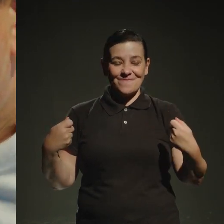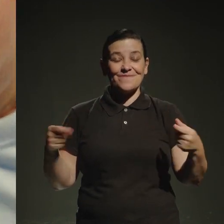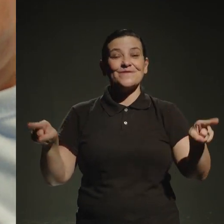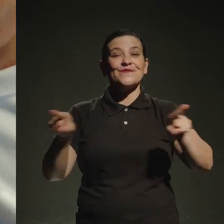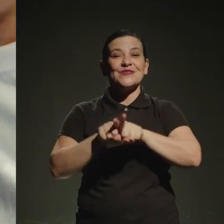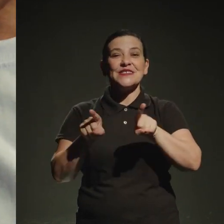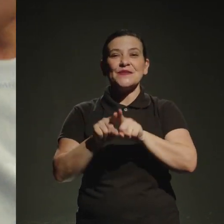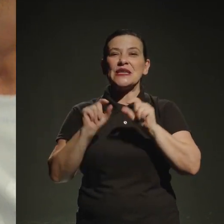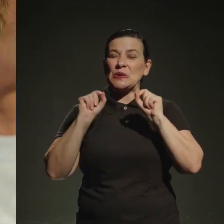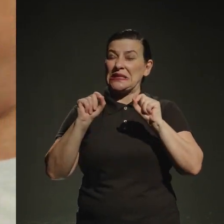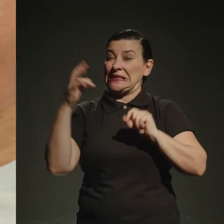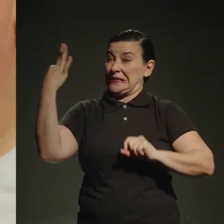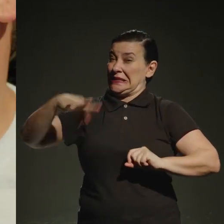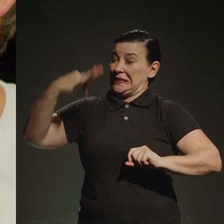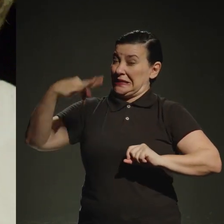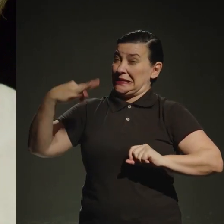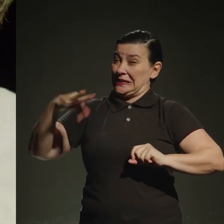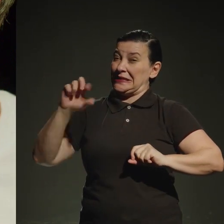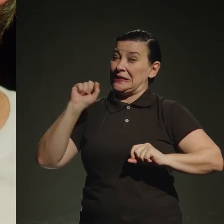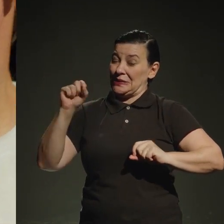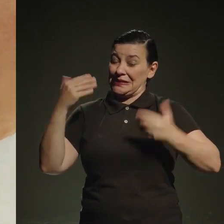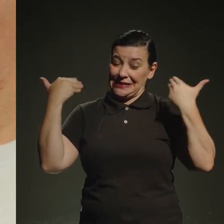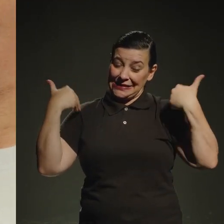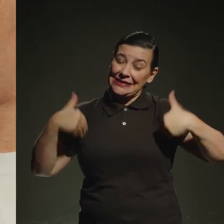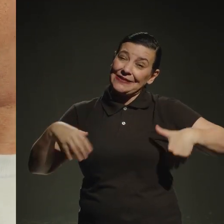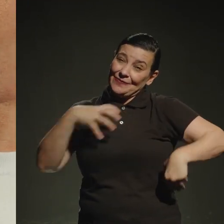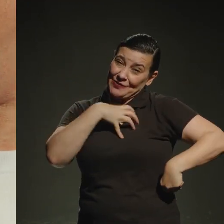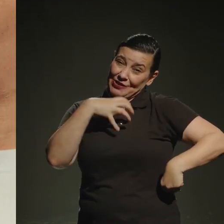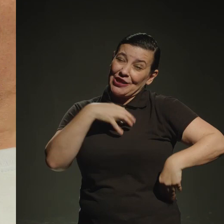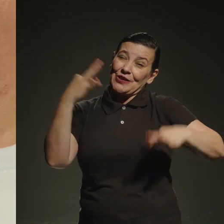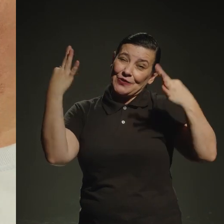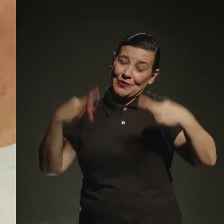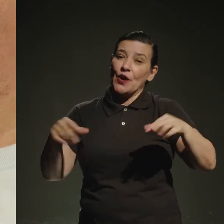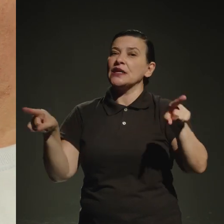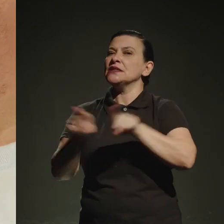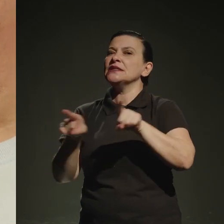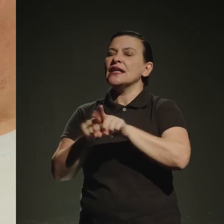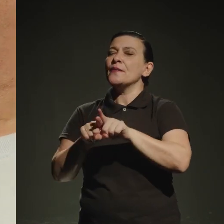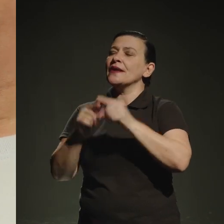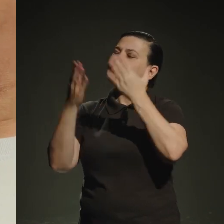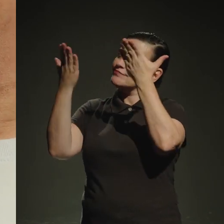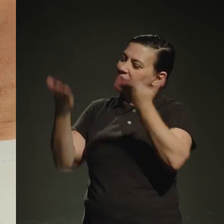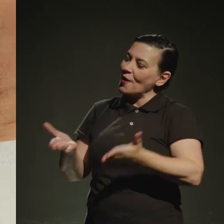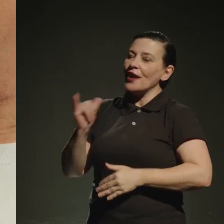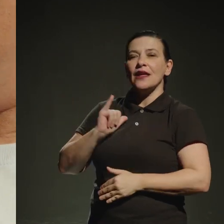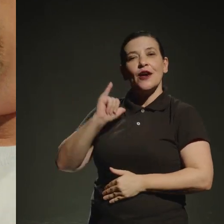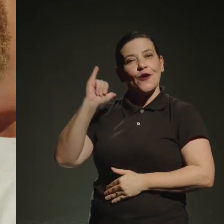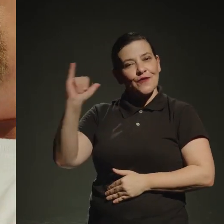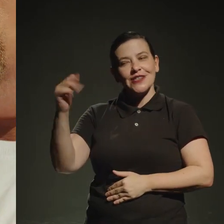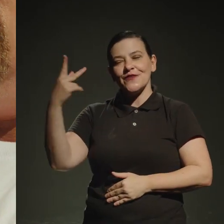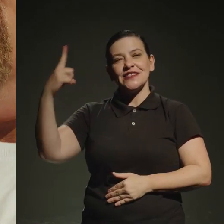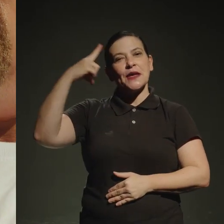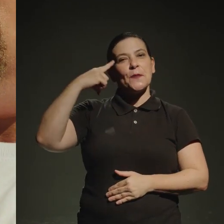depauperada, porém altiva carcaça, a vossos mitológicos pés para que me façais, por fim, cavaleiro andante,